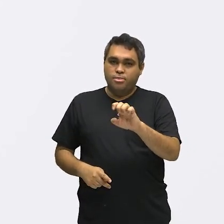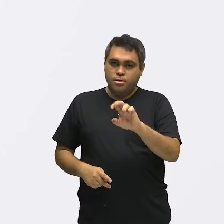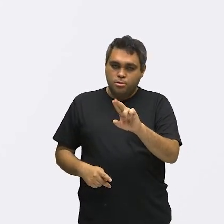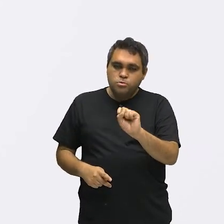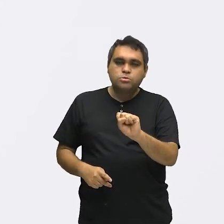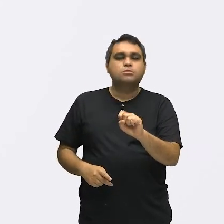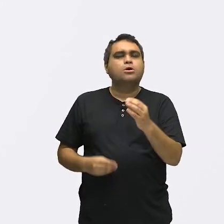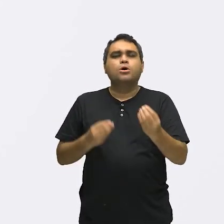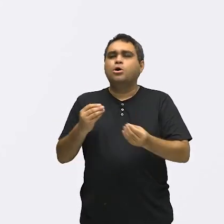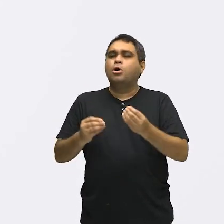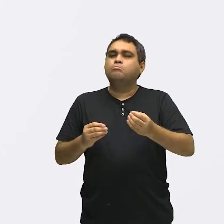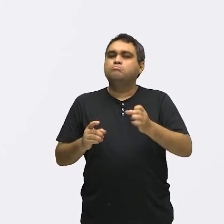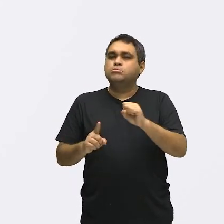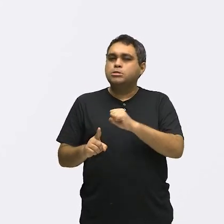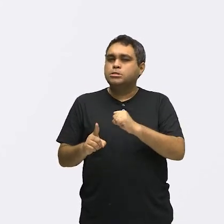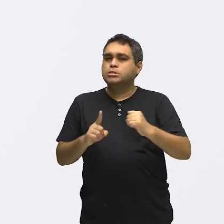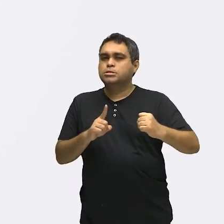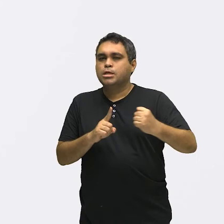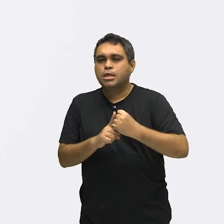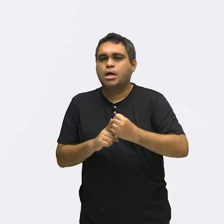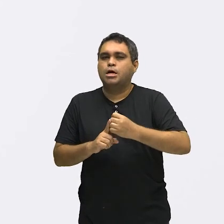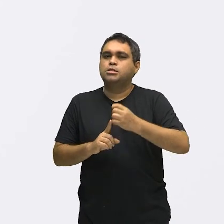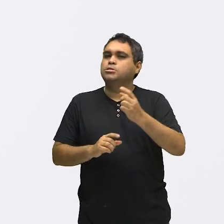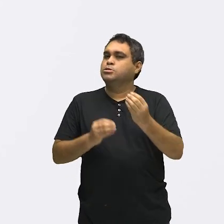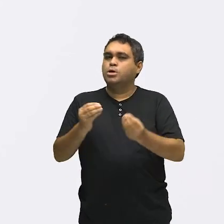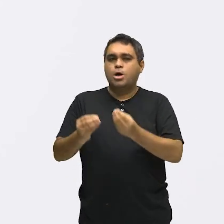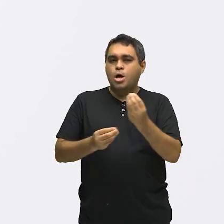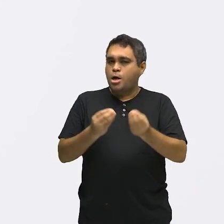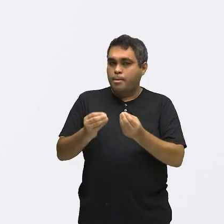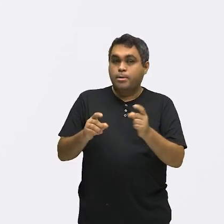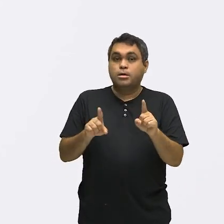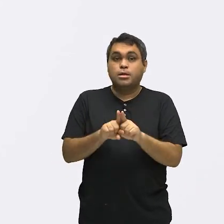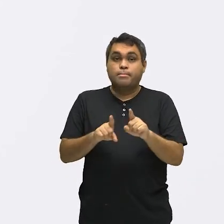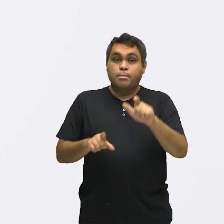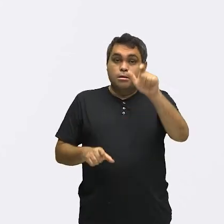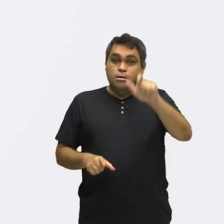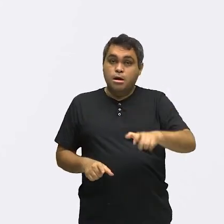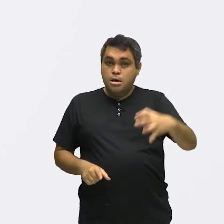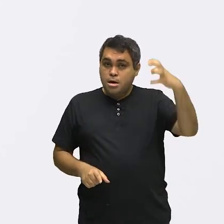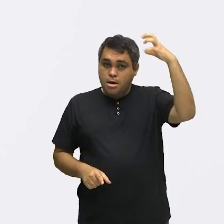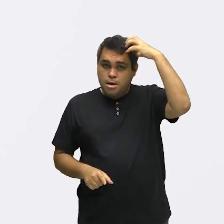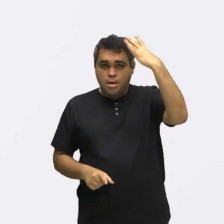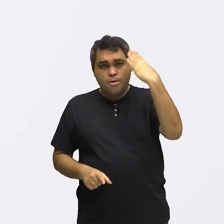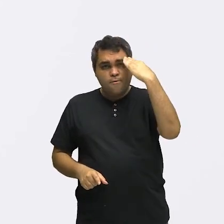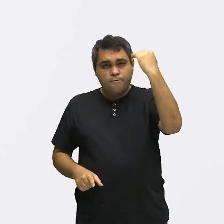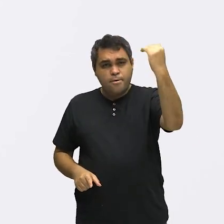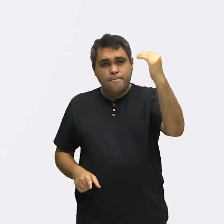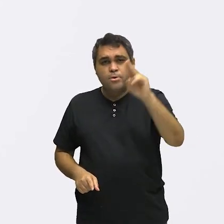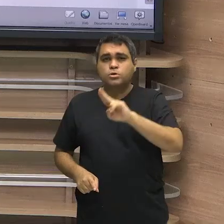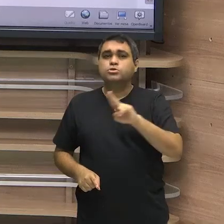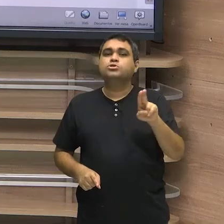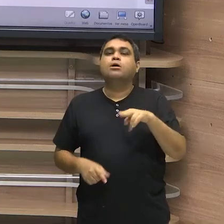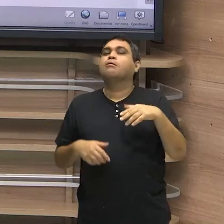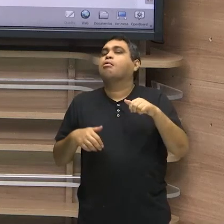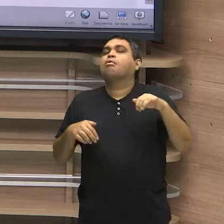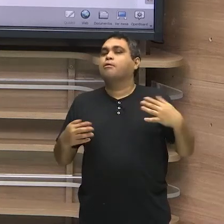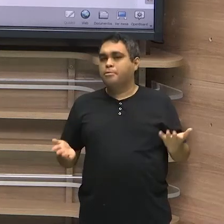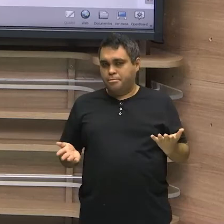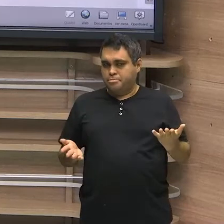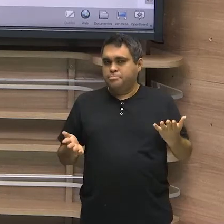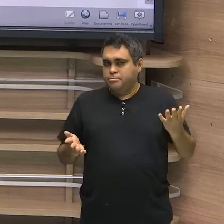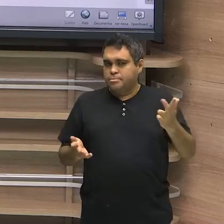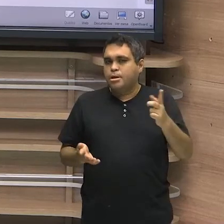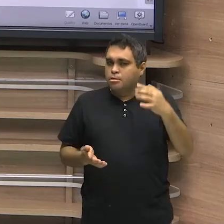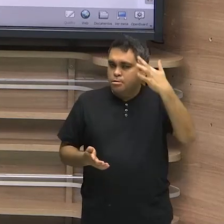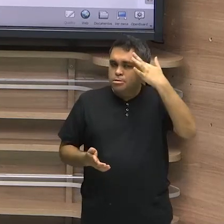a organização do Império Caldeu e quem foi o seu principal representante. Tenho certeza